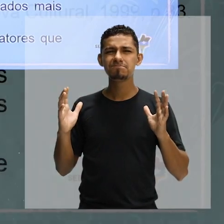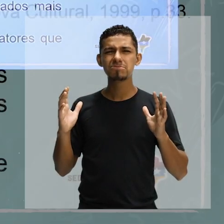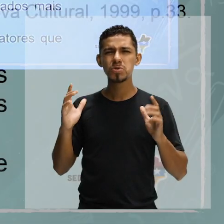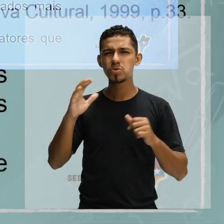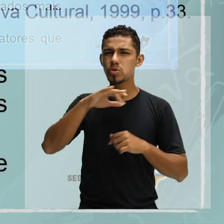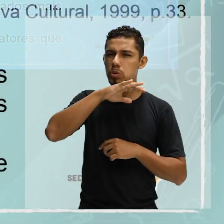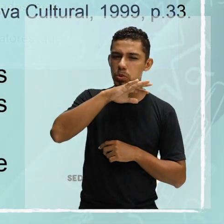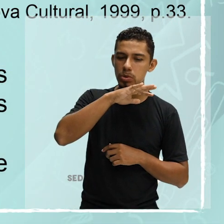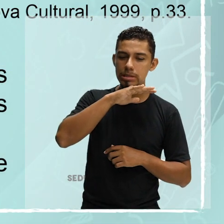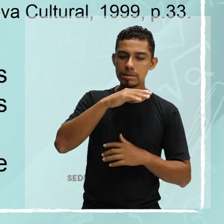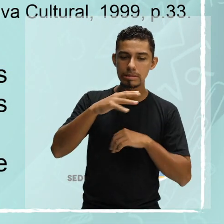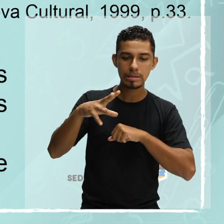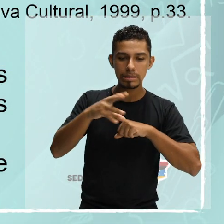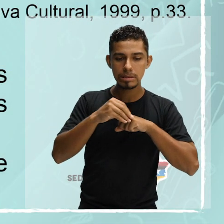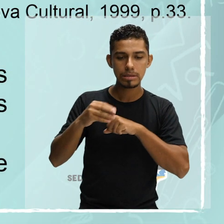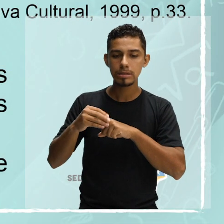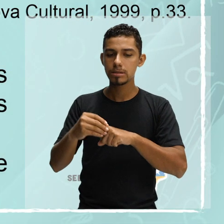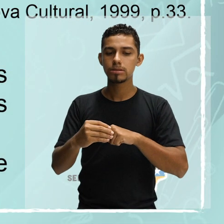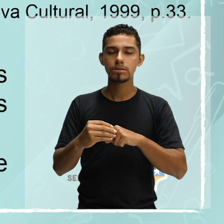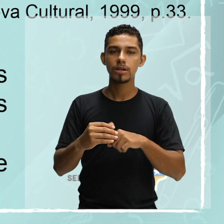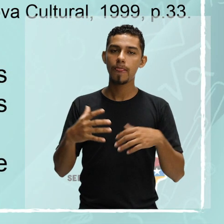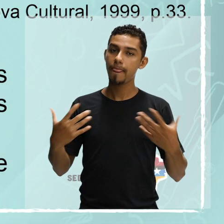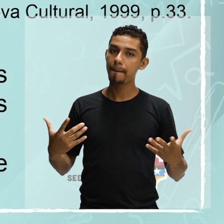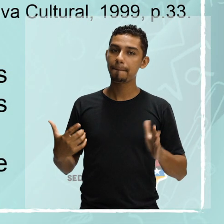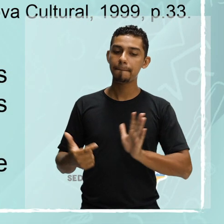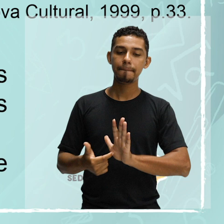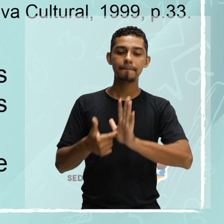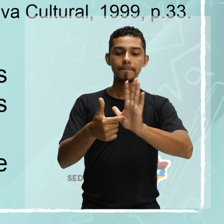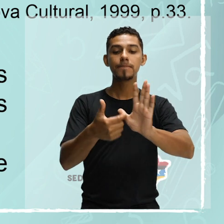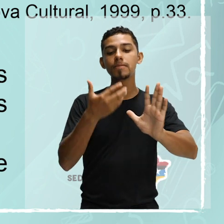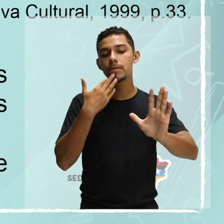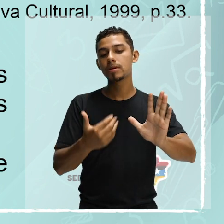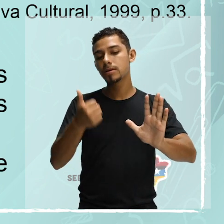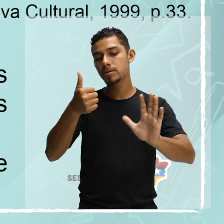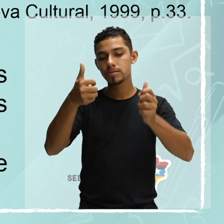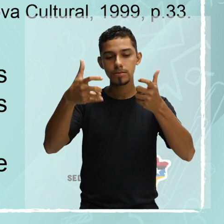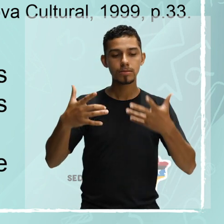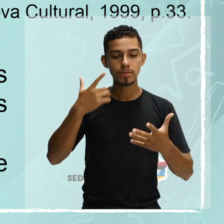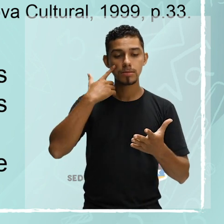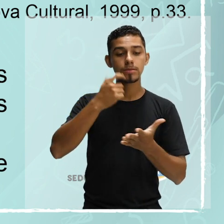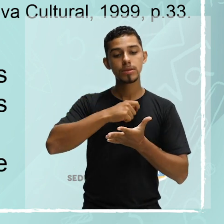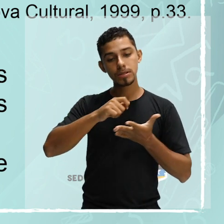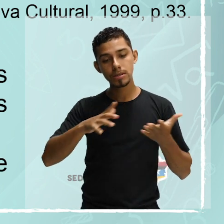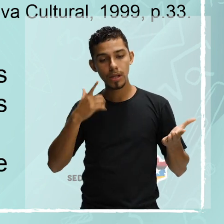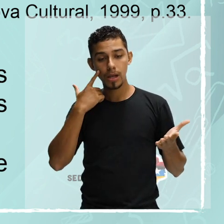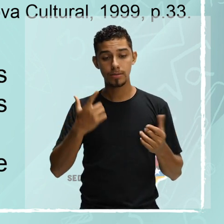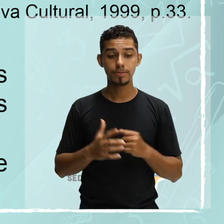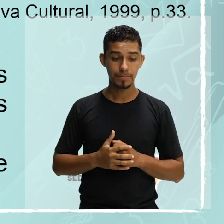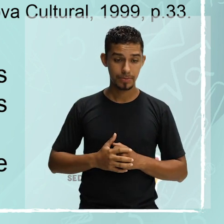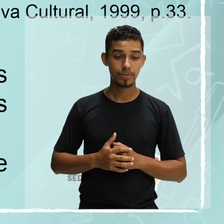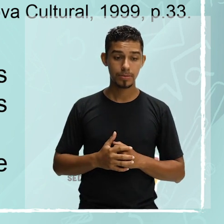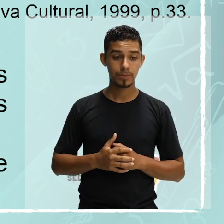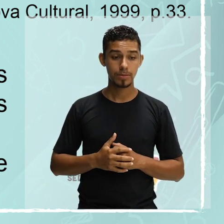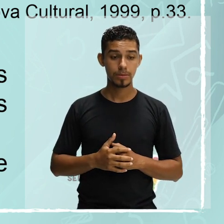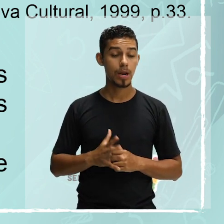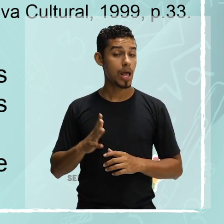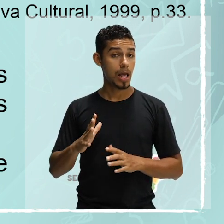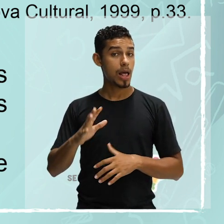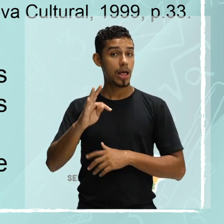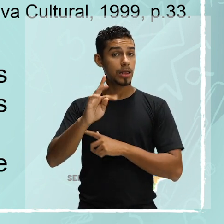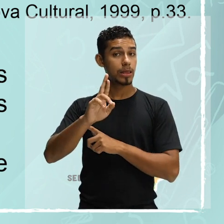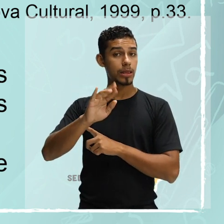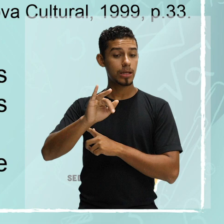certo? E aqui ele coloca, para melhor apresentá-los, assinalamos os nomes ídolos da tribo, ídolos da